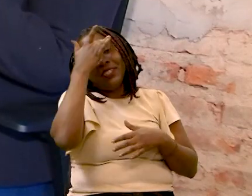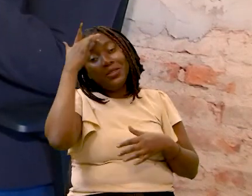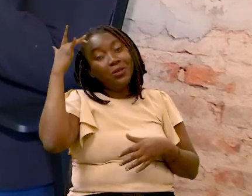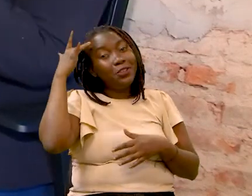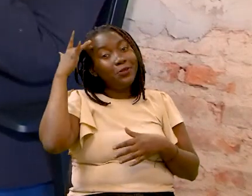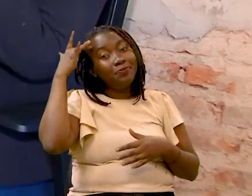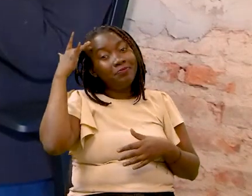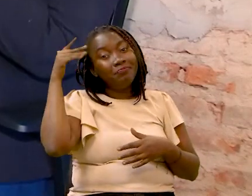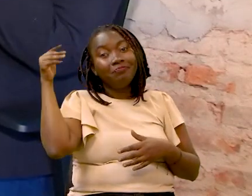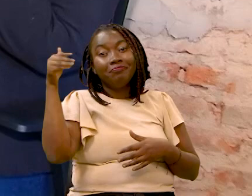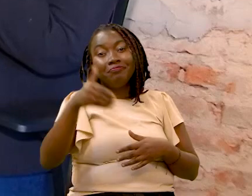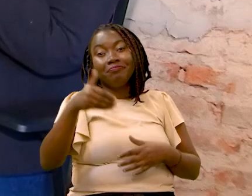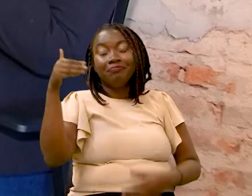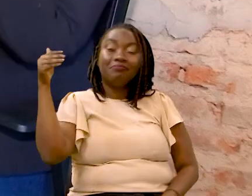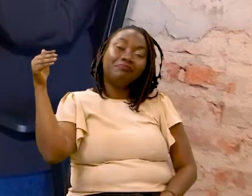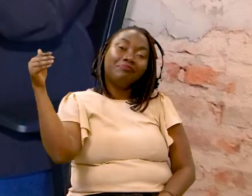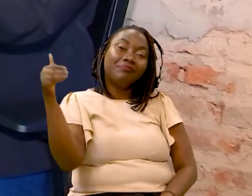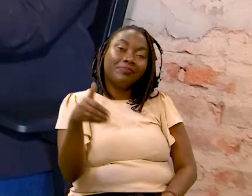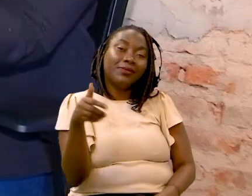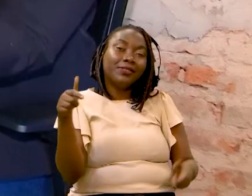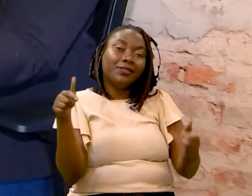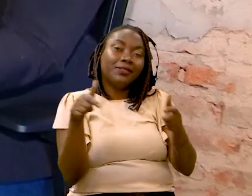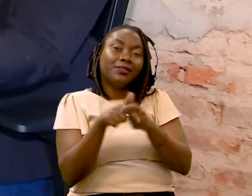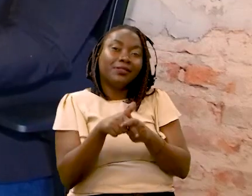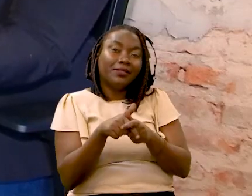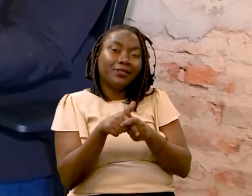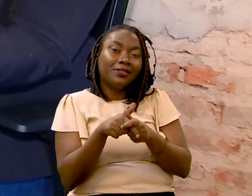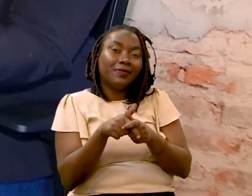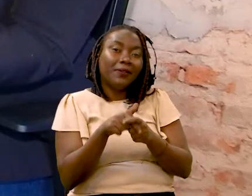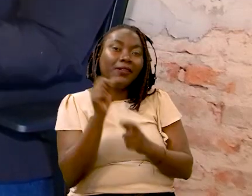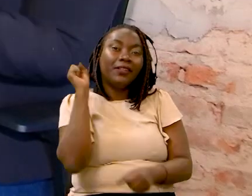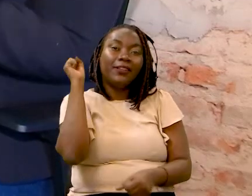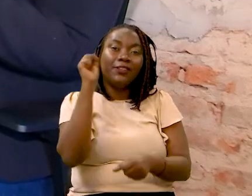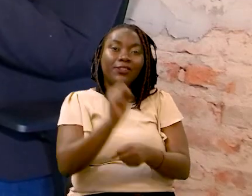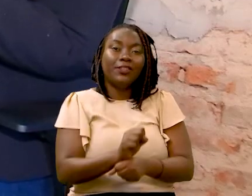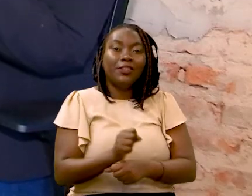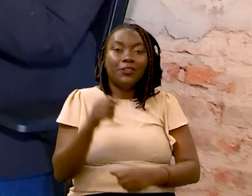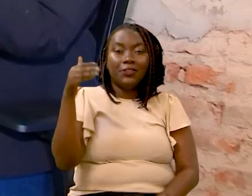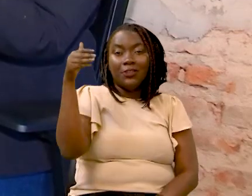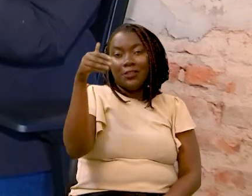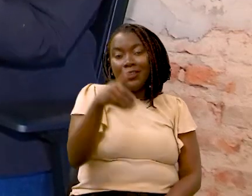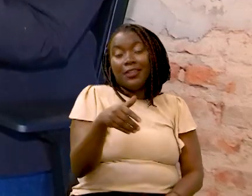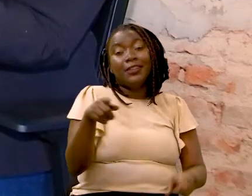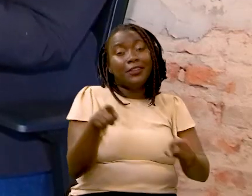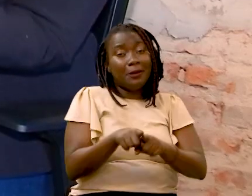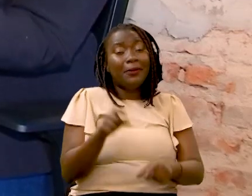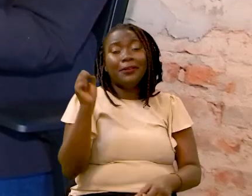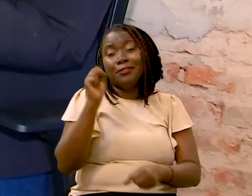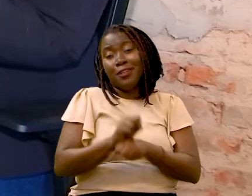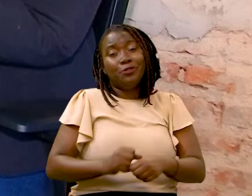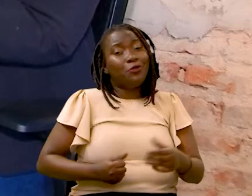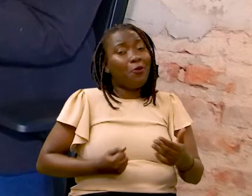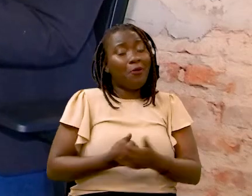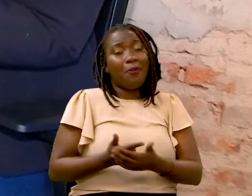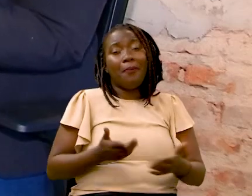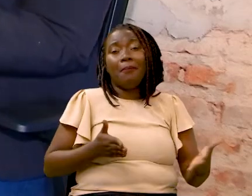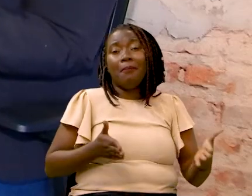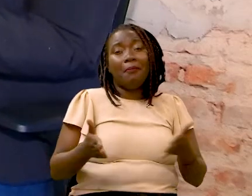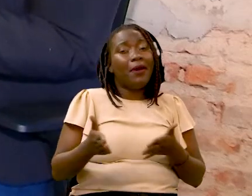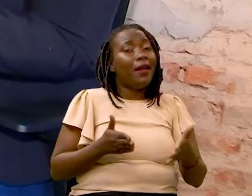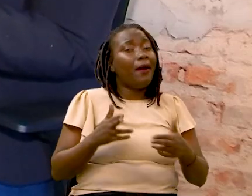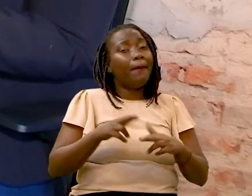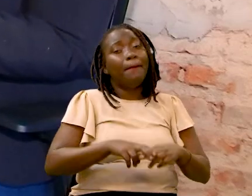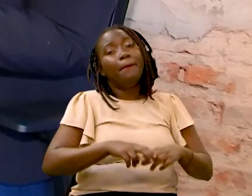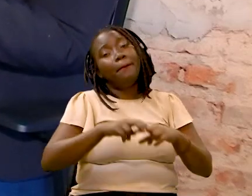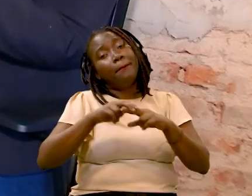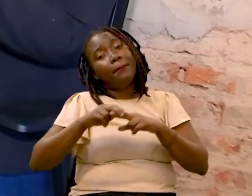nesse sentido, porque as pessoas que frequentam essas pequenas galerias deixaram de ir até o local e também deixaram de comprar